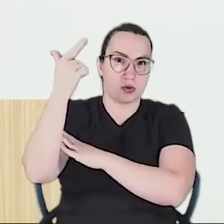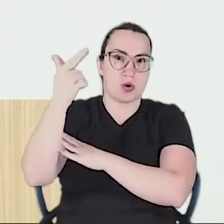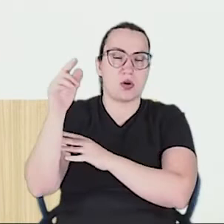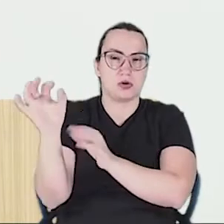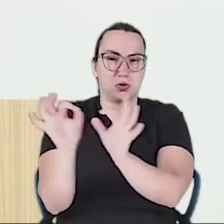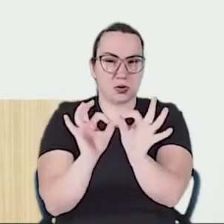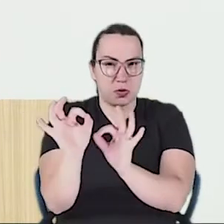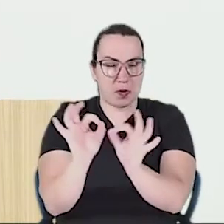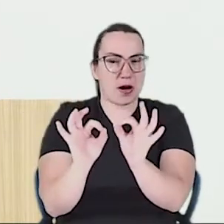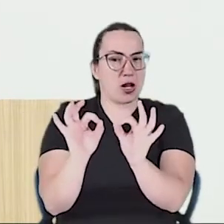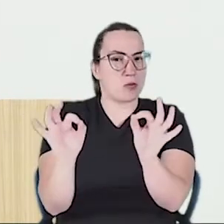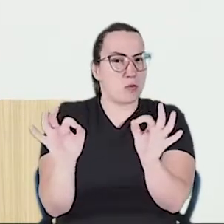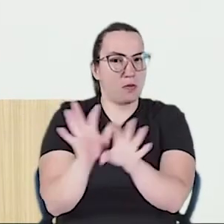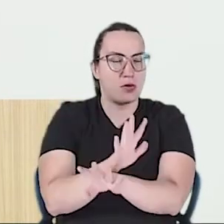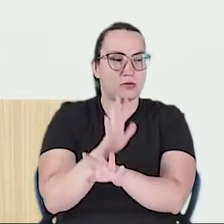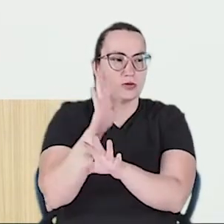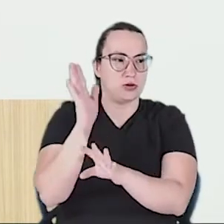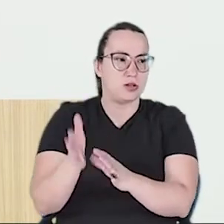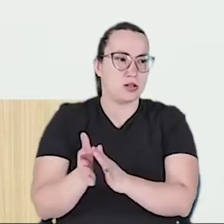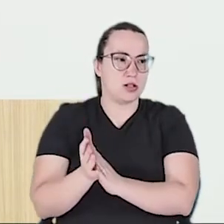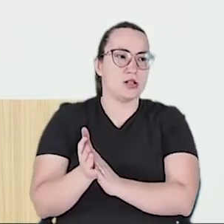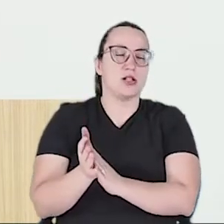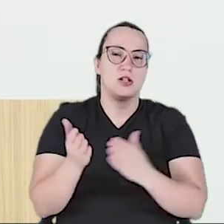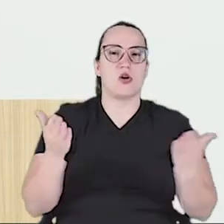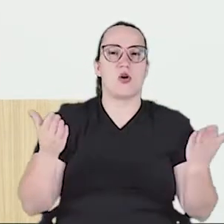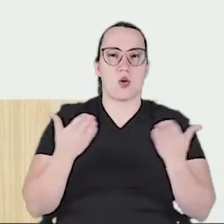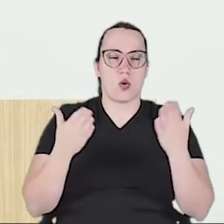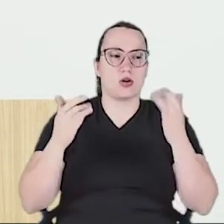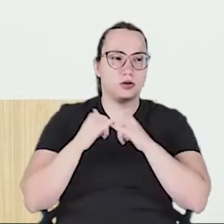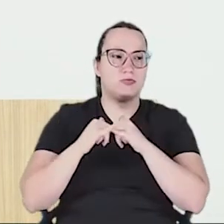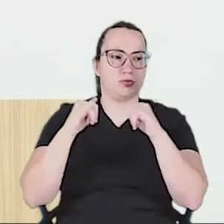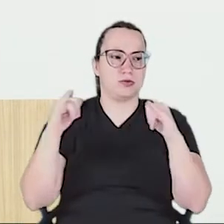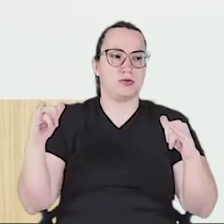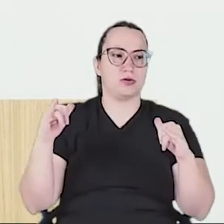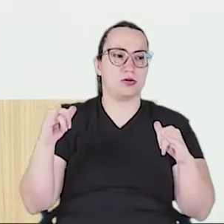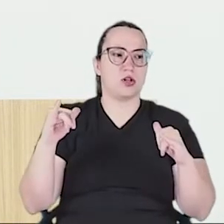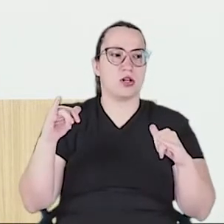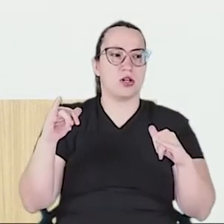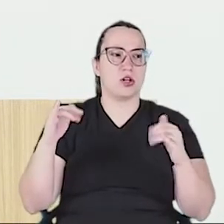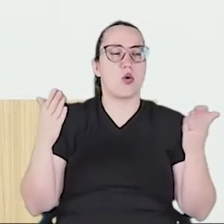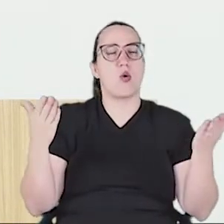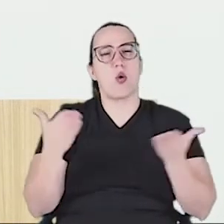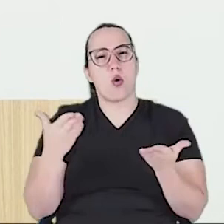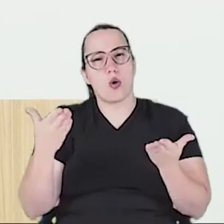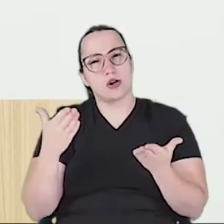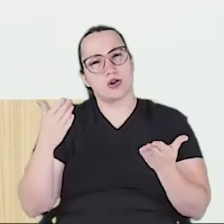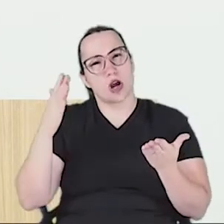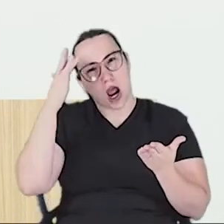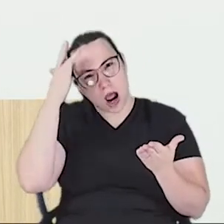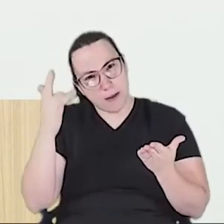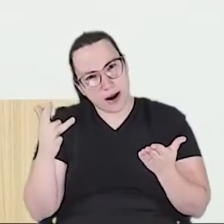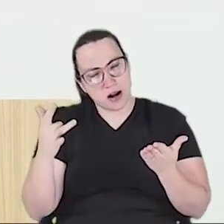inclusive hoje se concretizou, está terminando lá, eu acho que hoje e amanhã já termina ali,